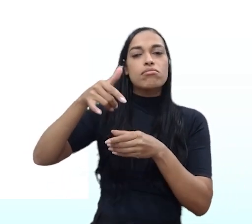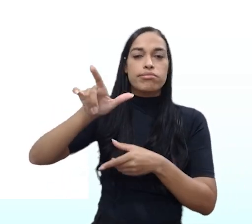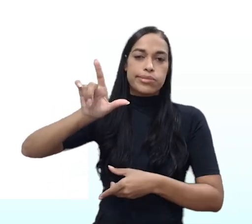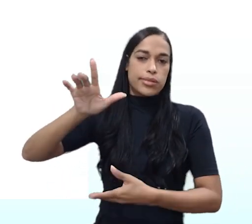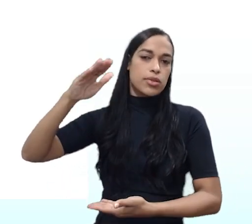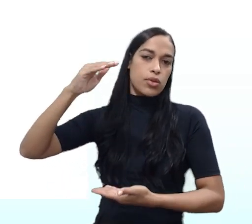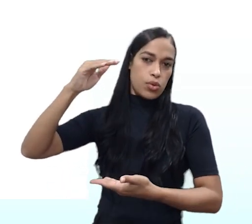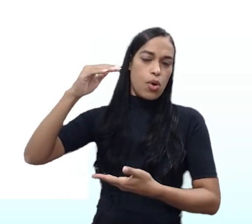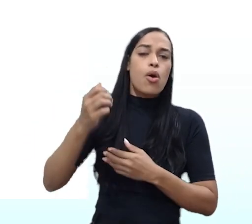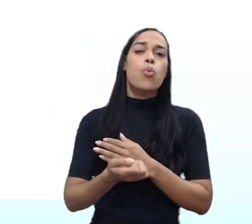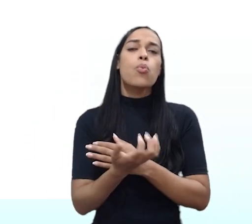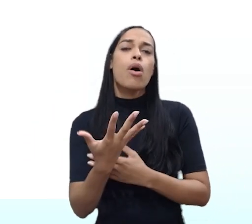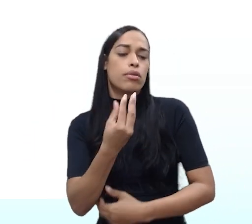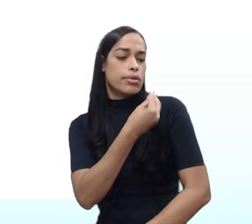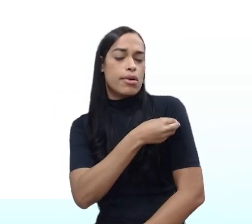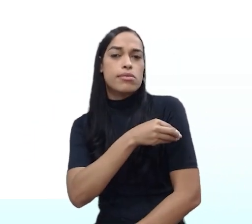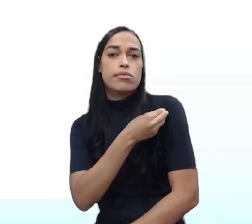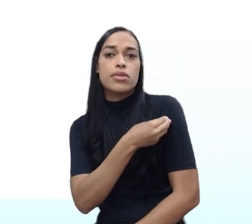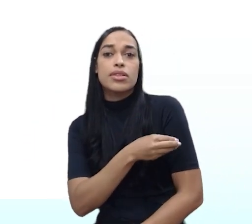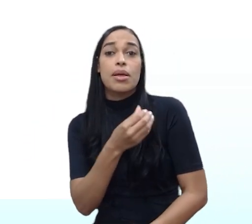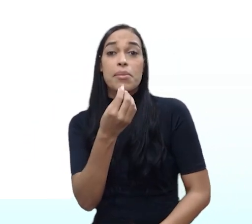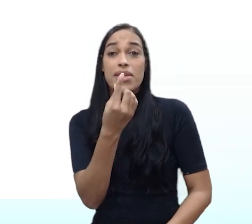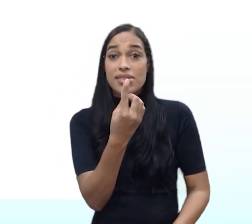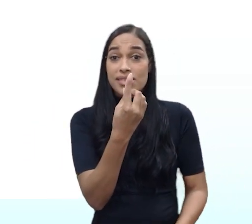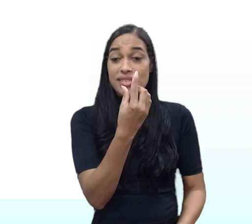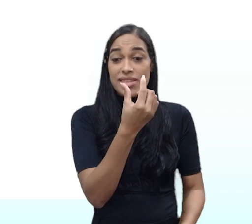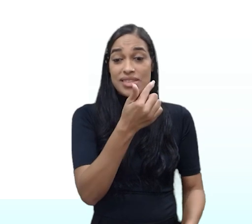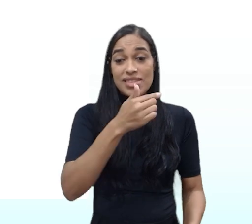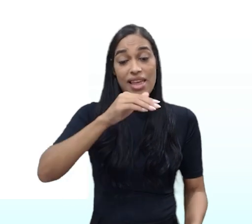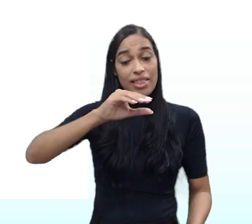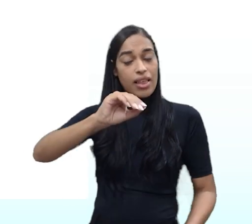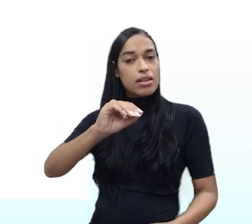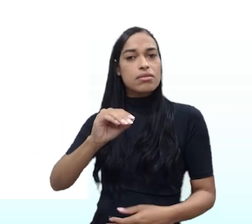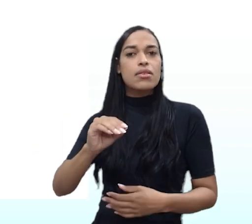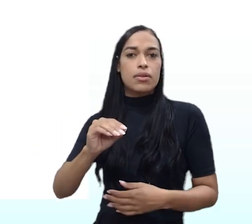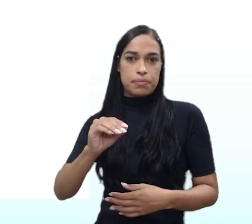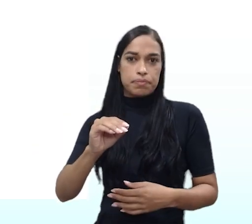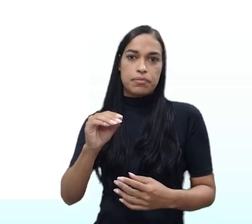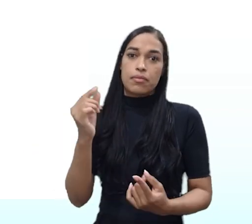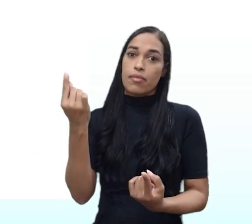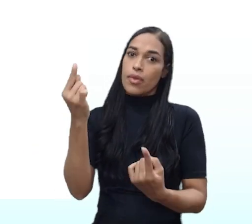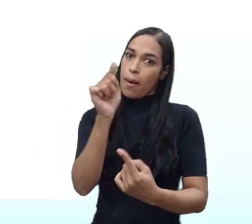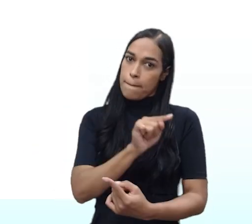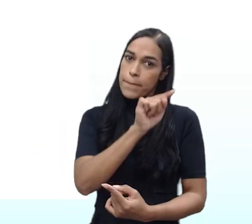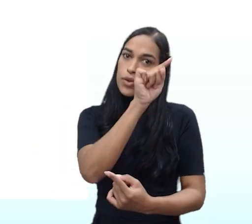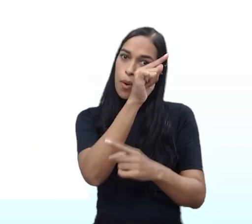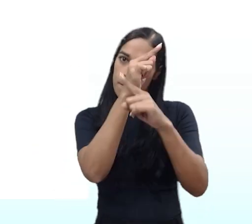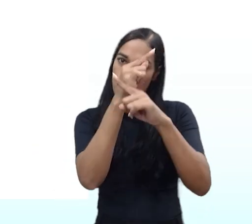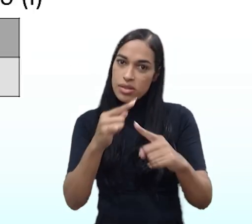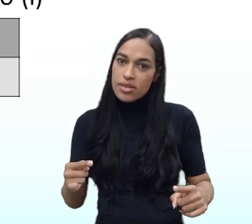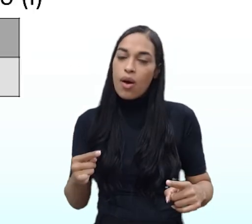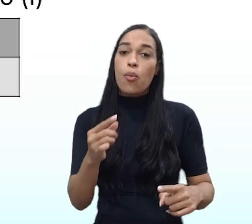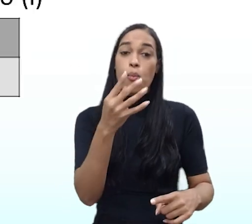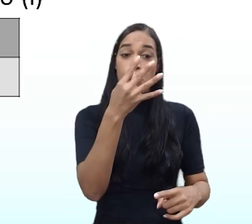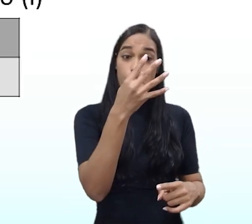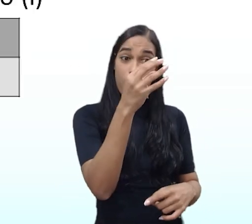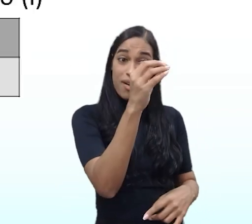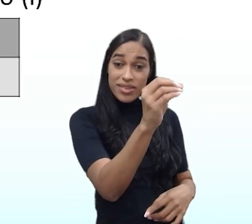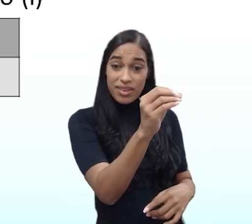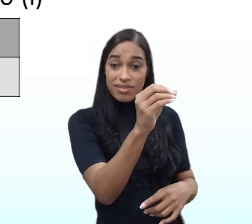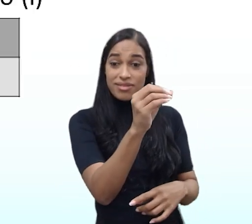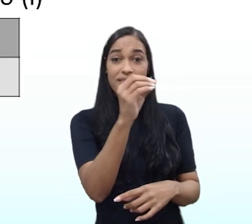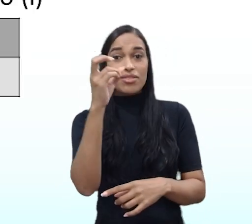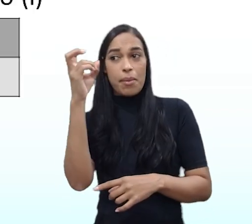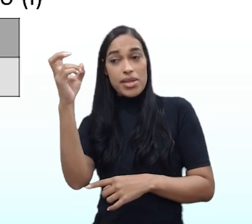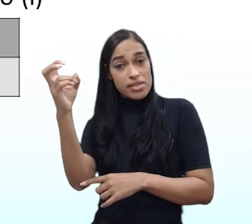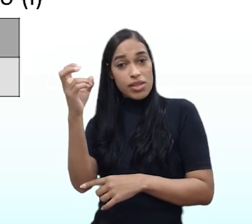ser a quantidade de etanol necessária para 170? Vamos fazer essa proporção? Mais uma vez aí a proporção, ó. 40